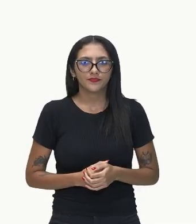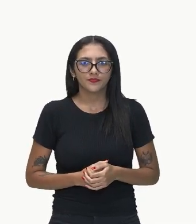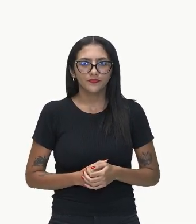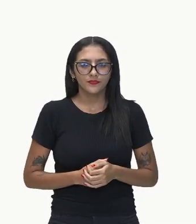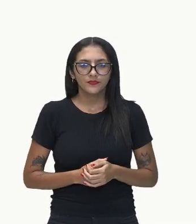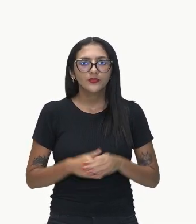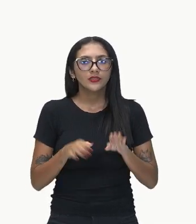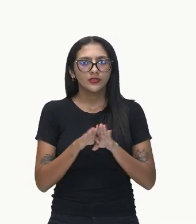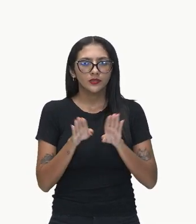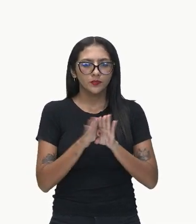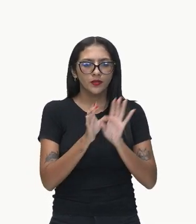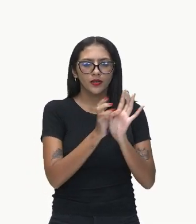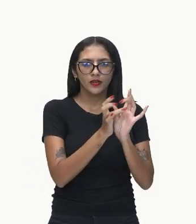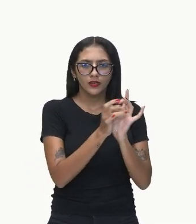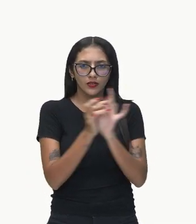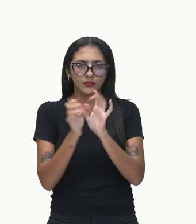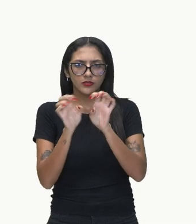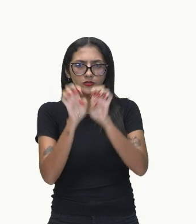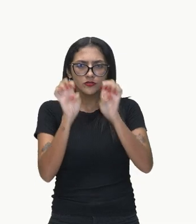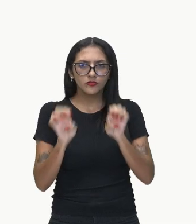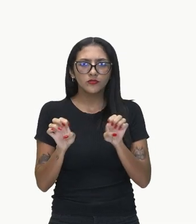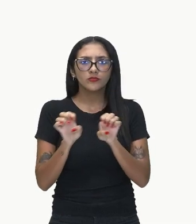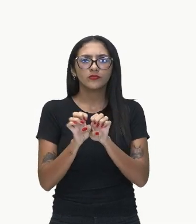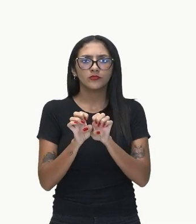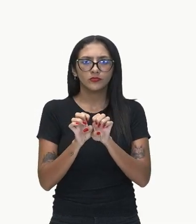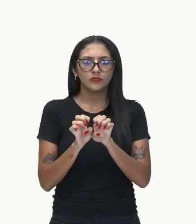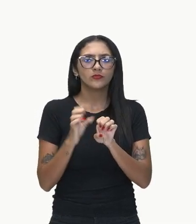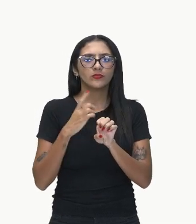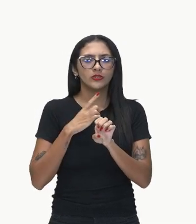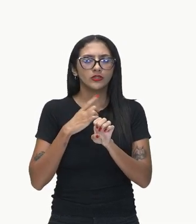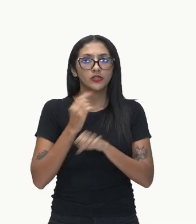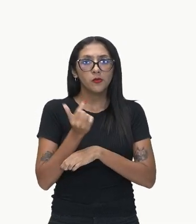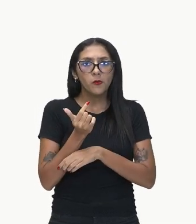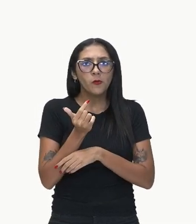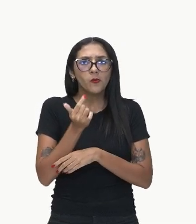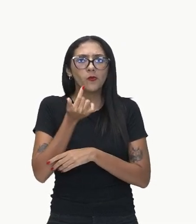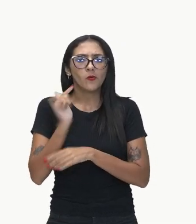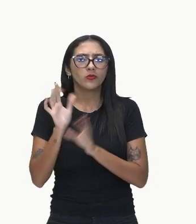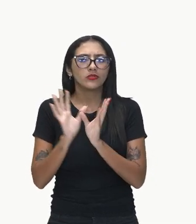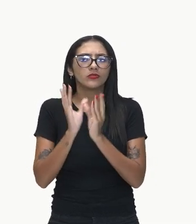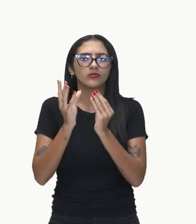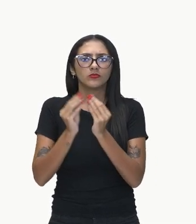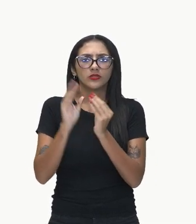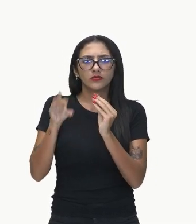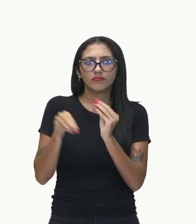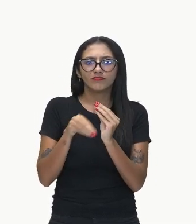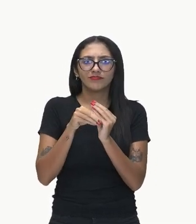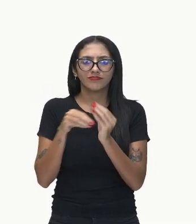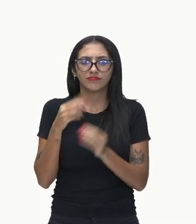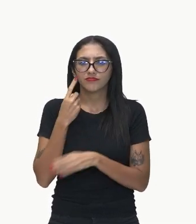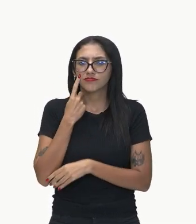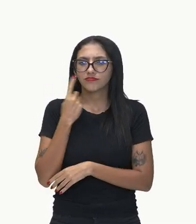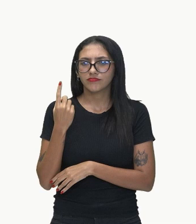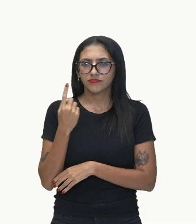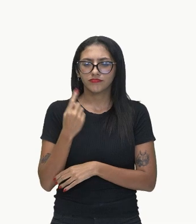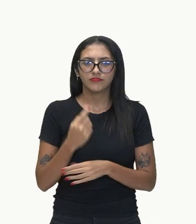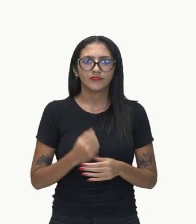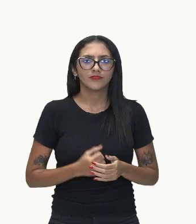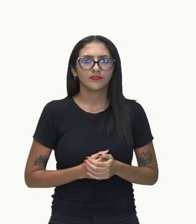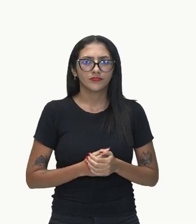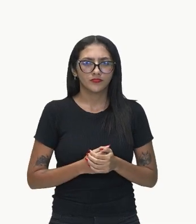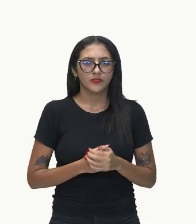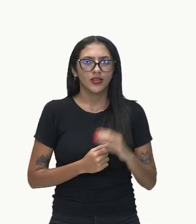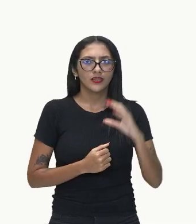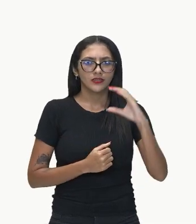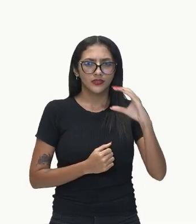cadeia o ciclo se fechou com um elemento diferente, olha só o elemento diferente, é o nitrogênio. Estou vendo? O ciclo se fechou